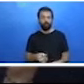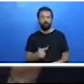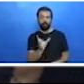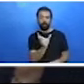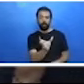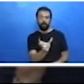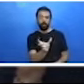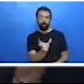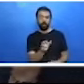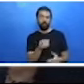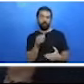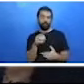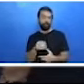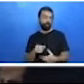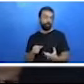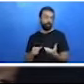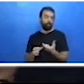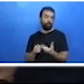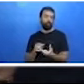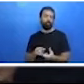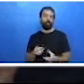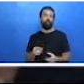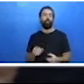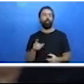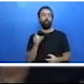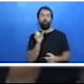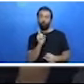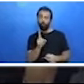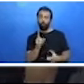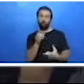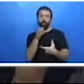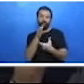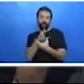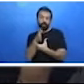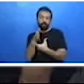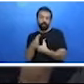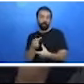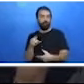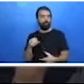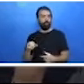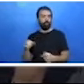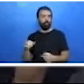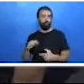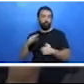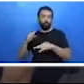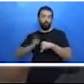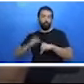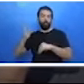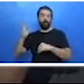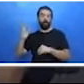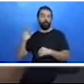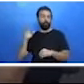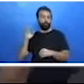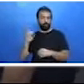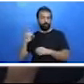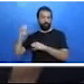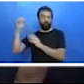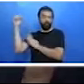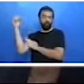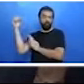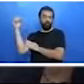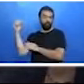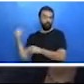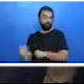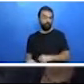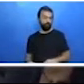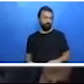mais de uma sílaba, uma delas é sempre pronunciada com mais força, tá? A mais forte é chamada de